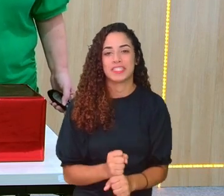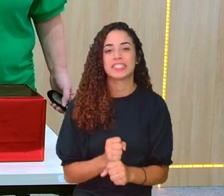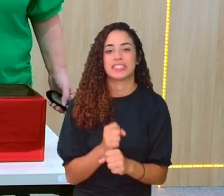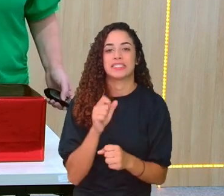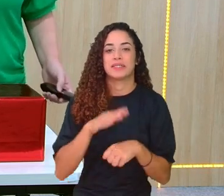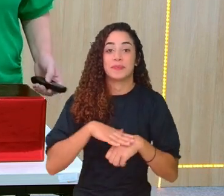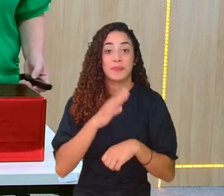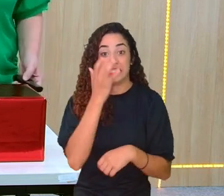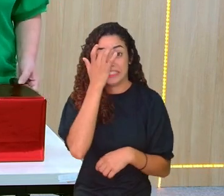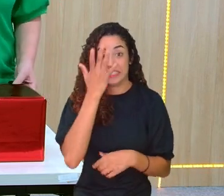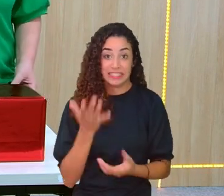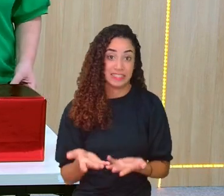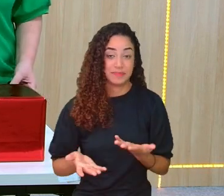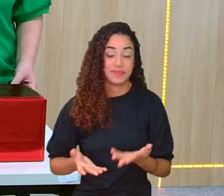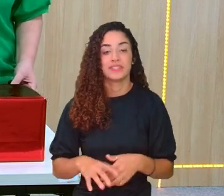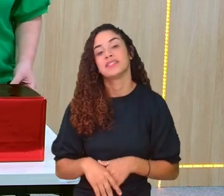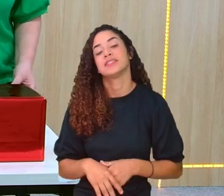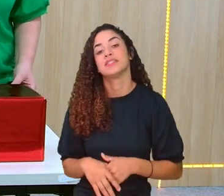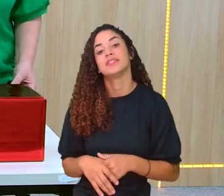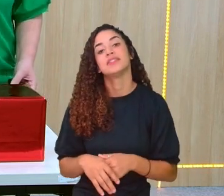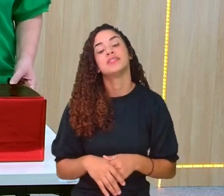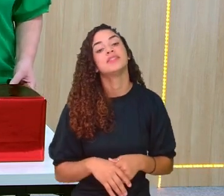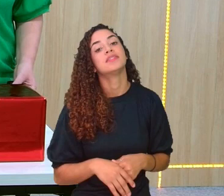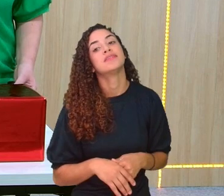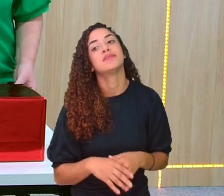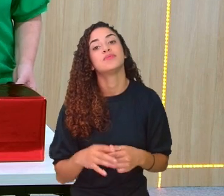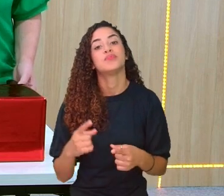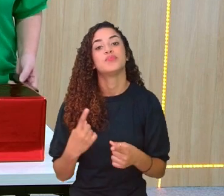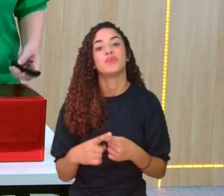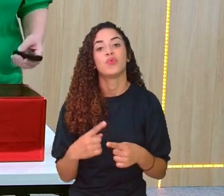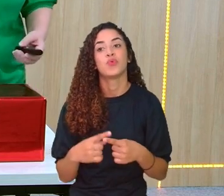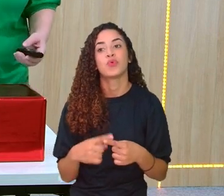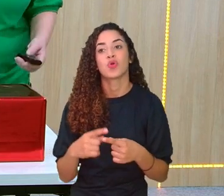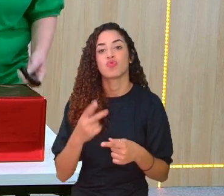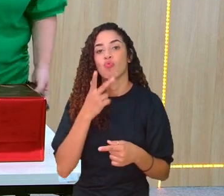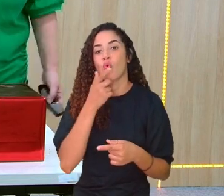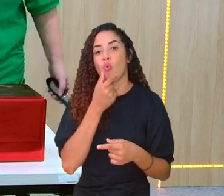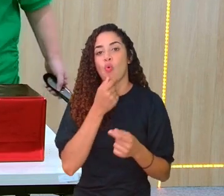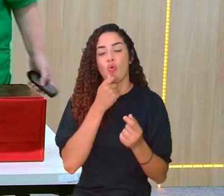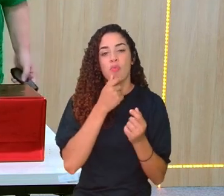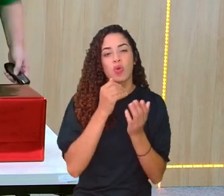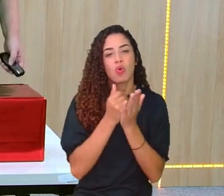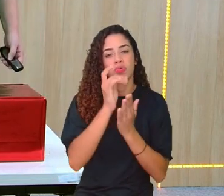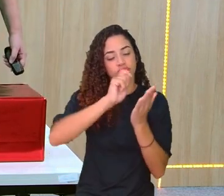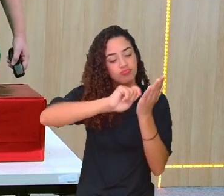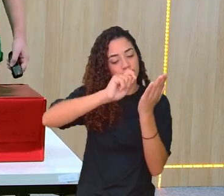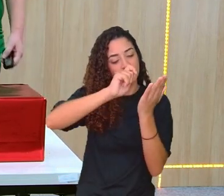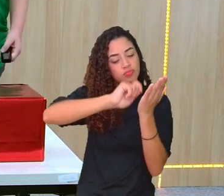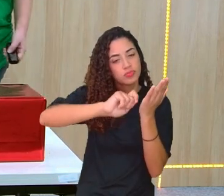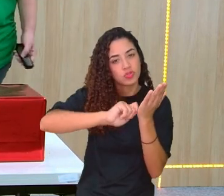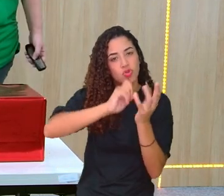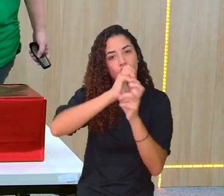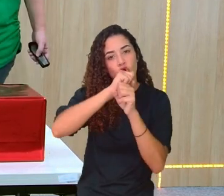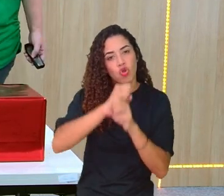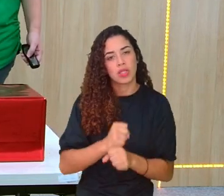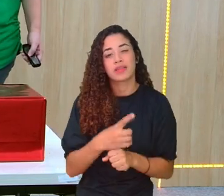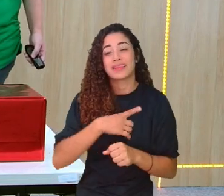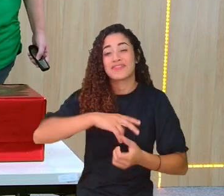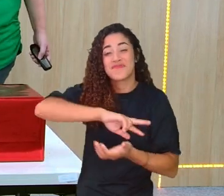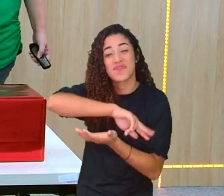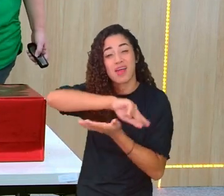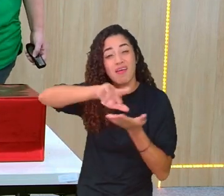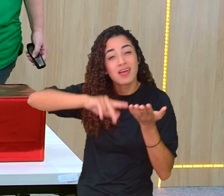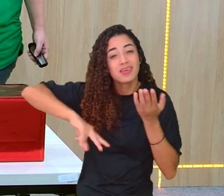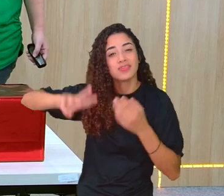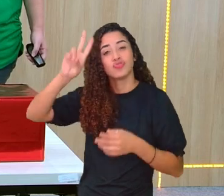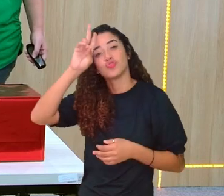mais simples que tem, que é... porque os homens começaram a escrever, né, contar. Tem várias histórias, tem a